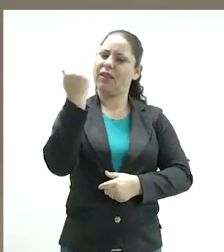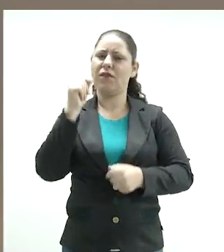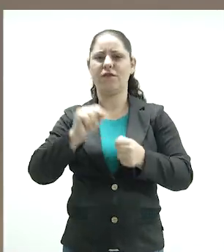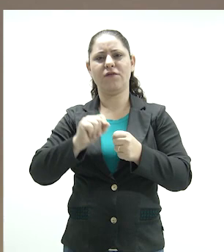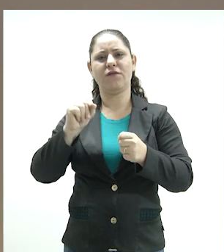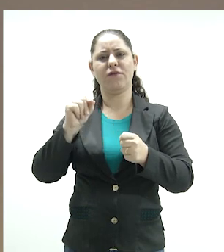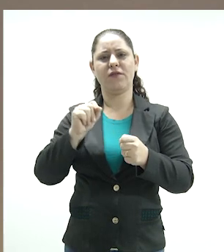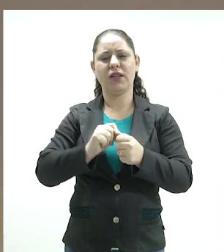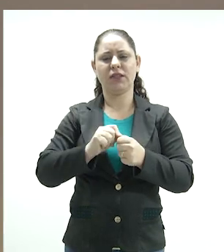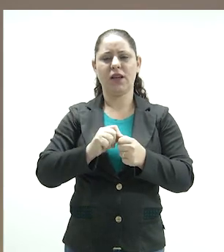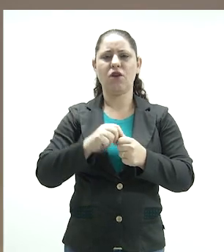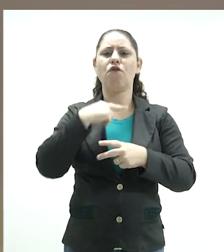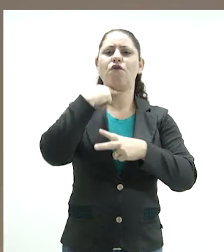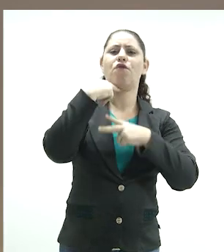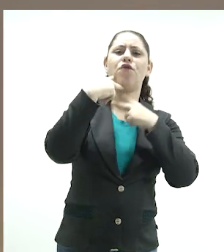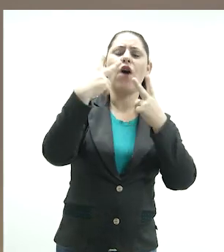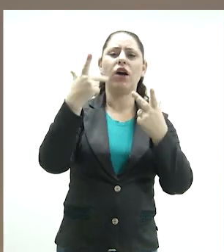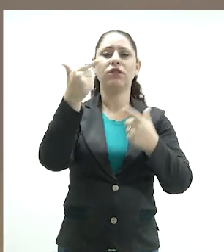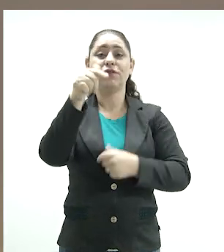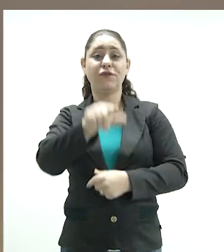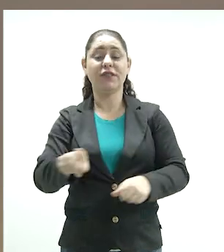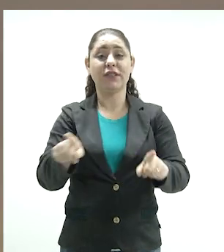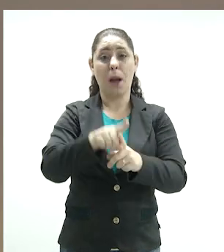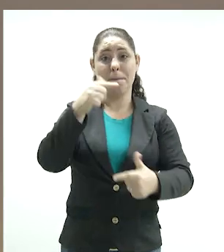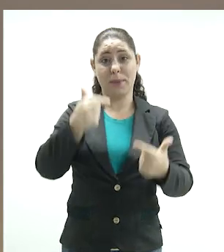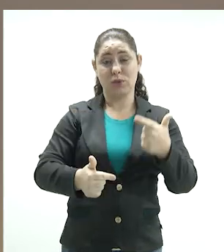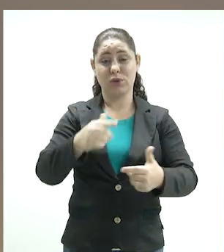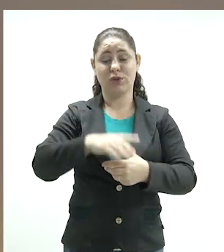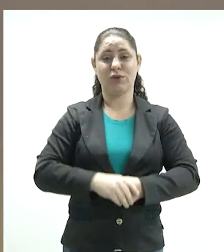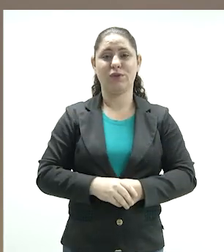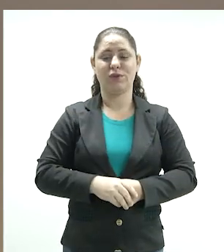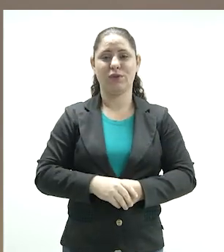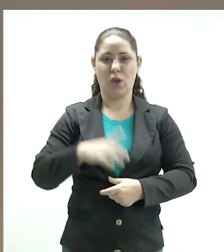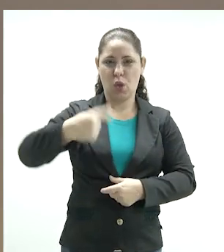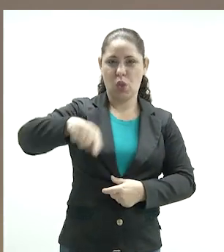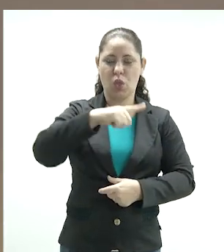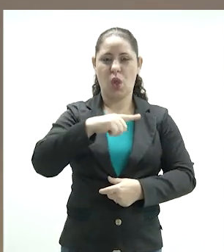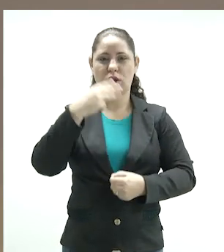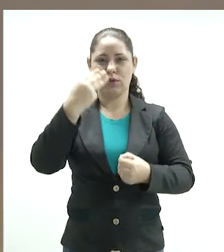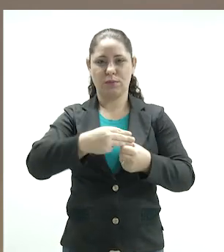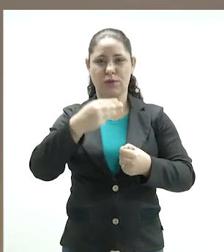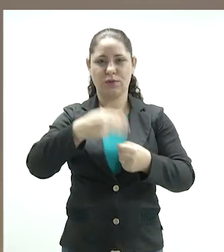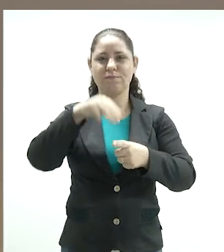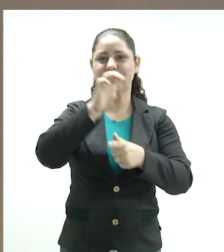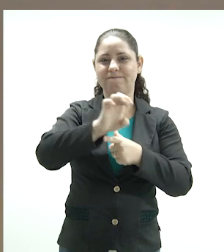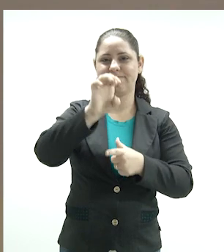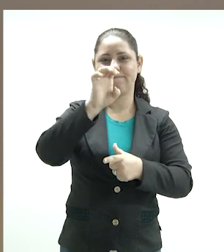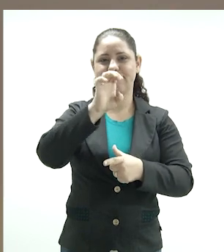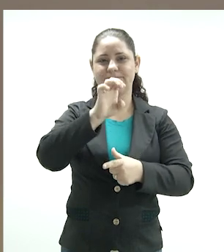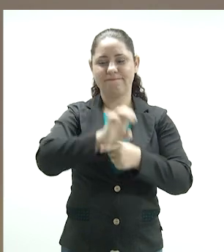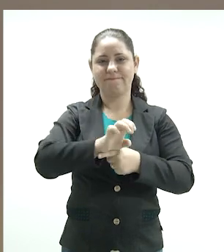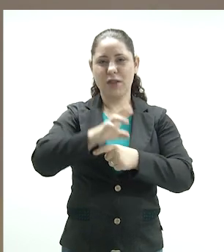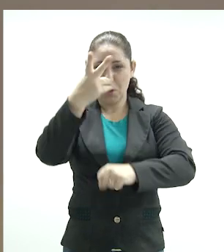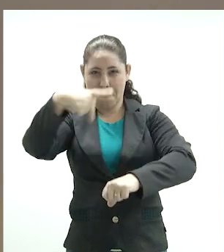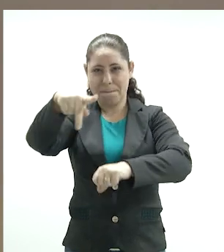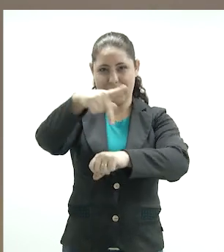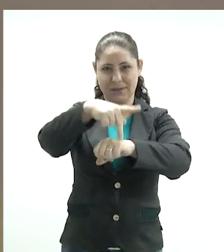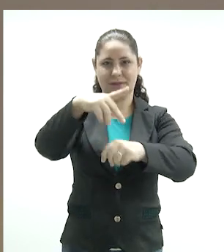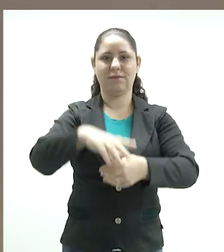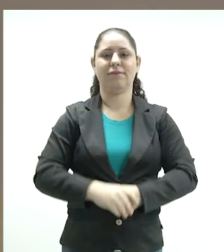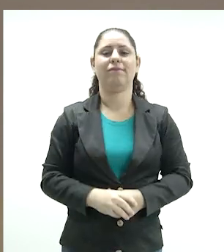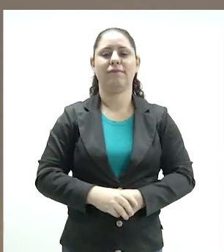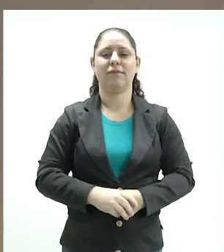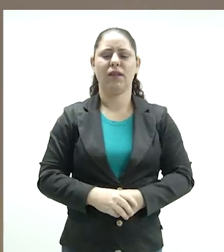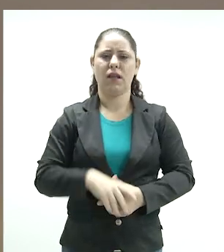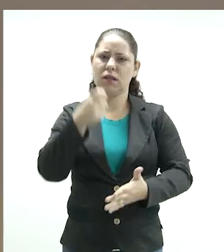conosco fazer valer a nossa voz e a nossa vez na política do nosso município, do nosso estado e do nosso